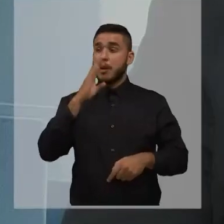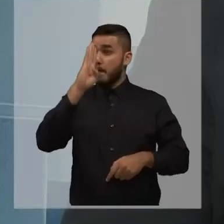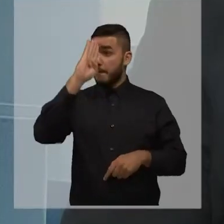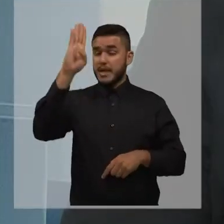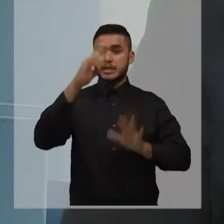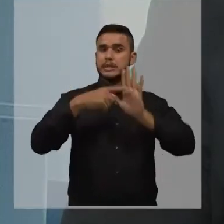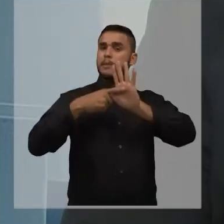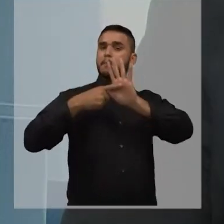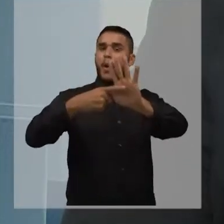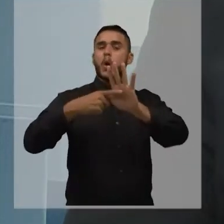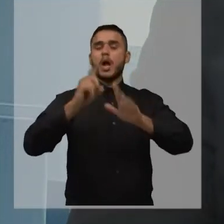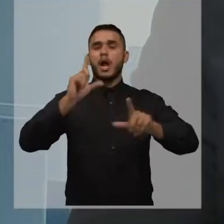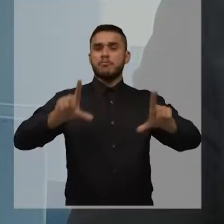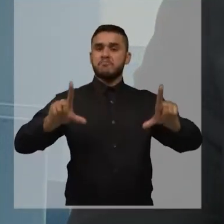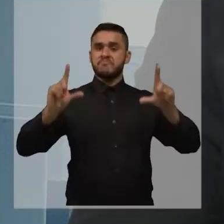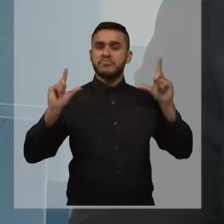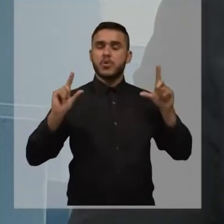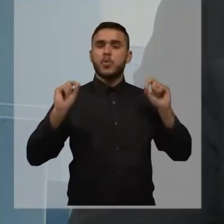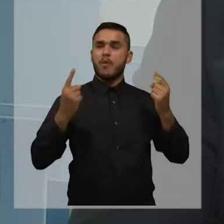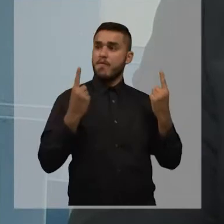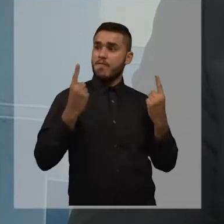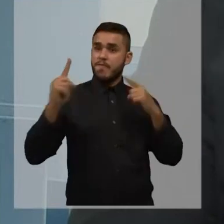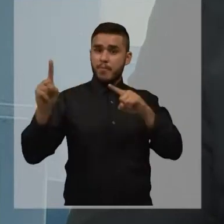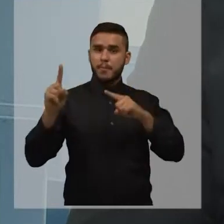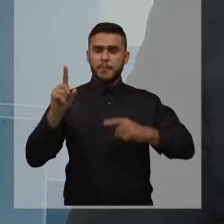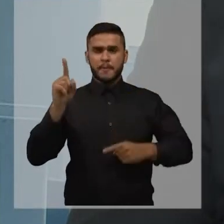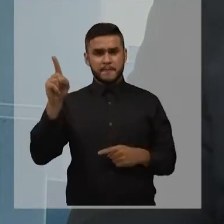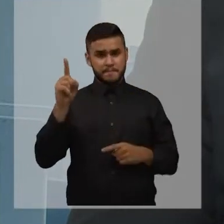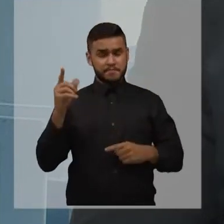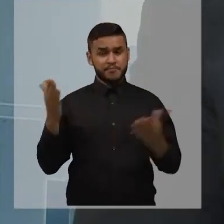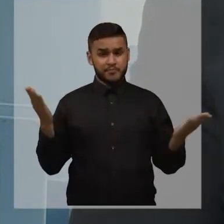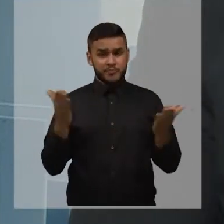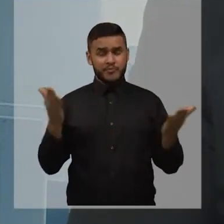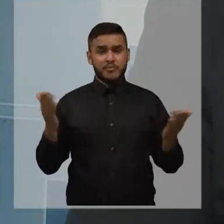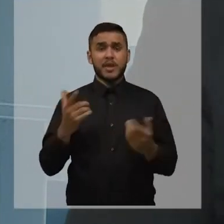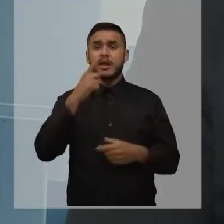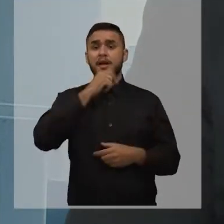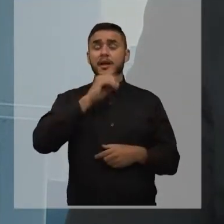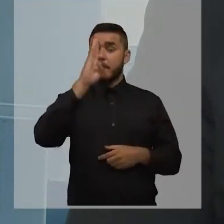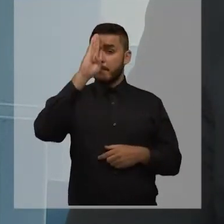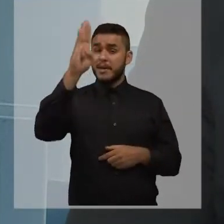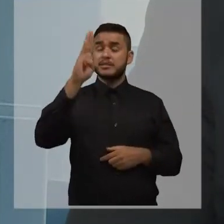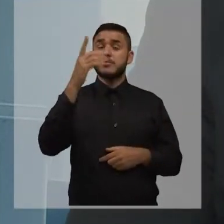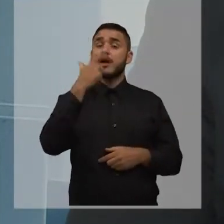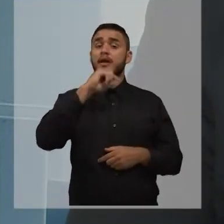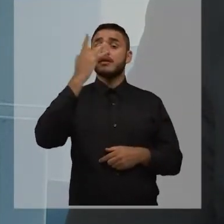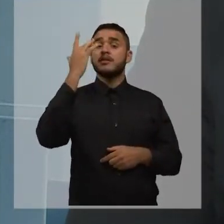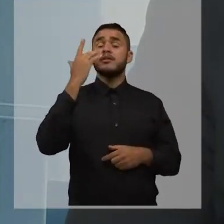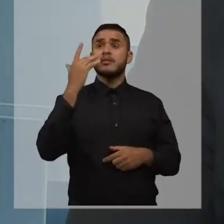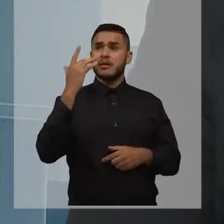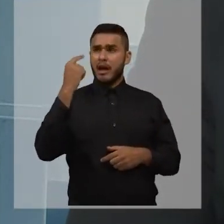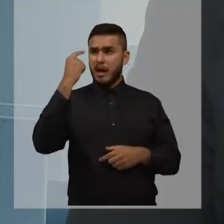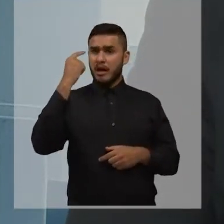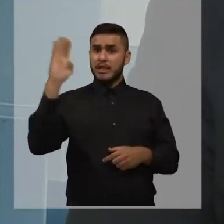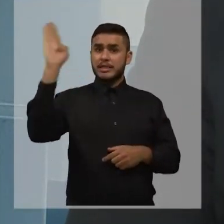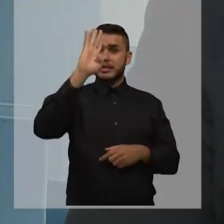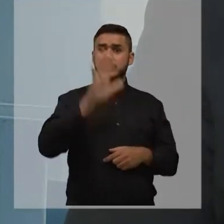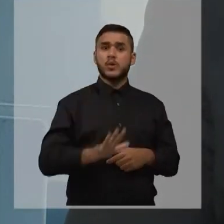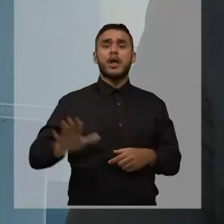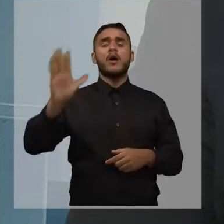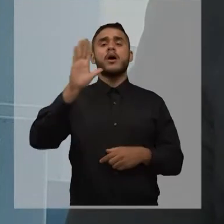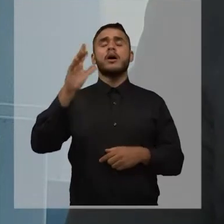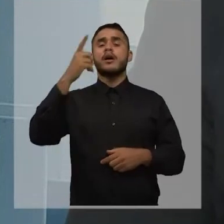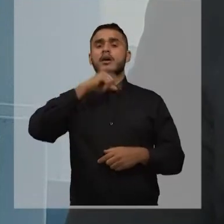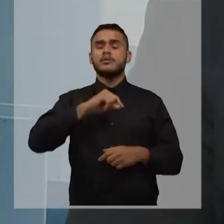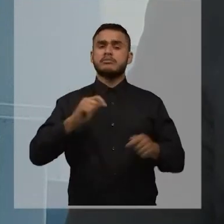PT para contrapor o governo do TI. Você sabe que a figura principal do PT hoje, a nível nacional, que